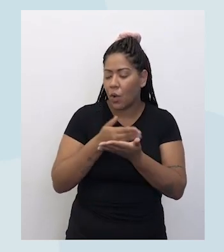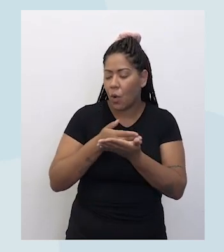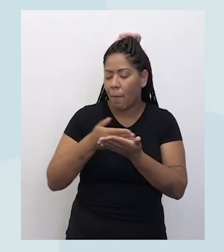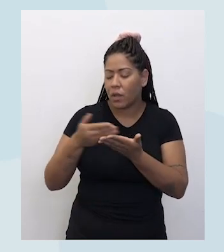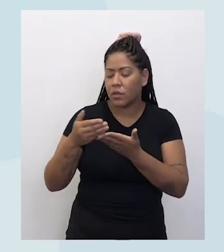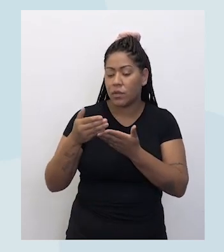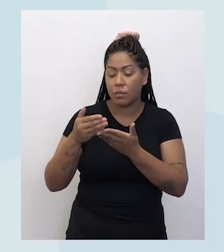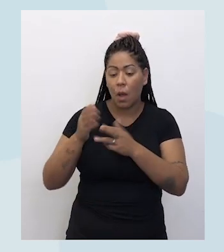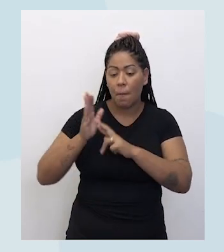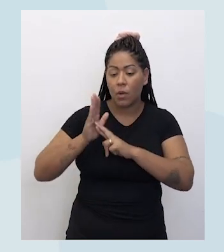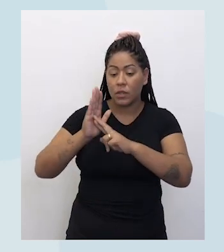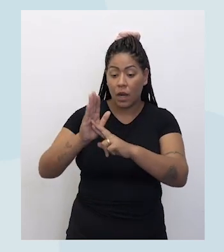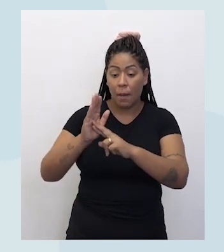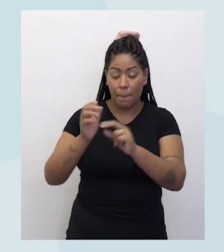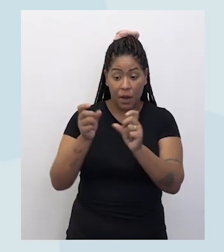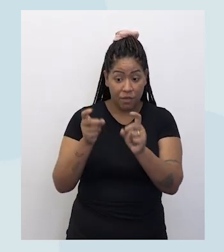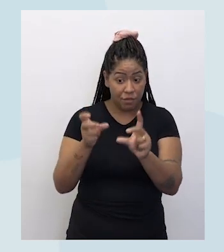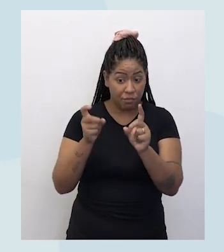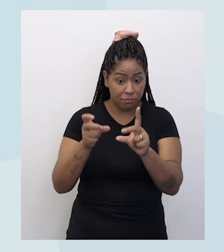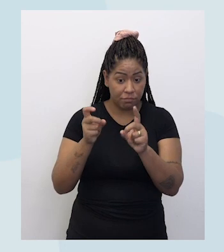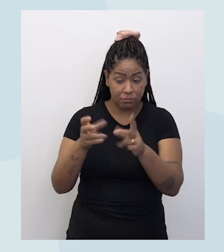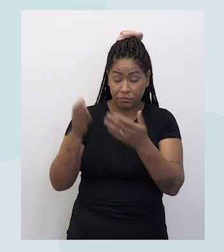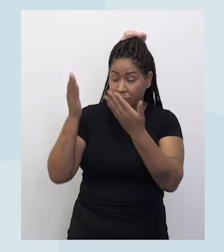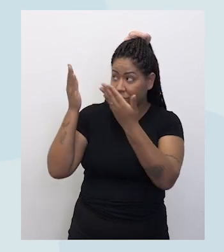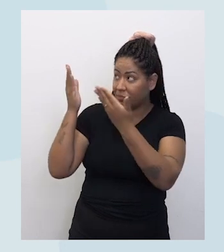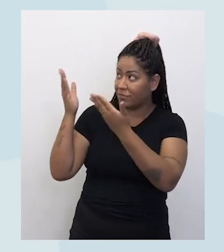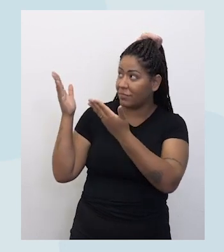divulgar produtos? Vamos lá.